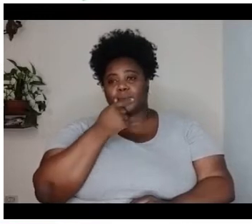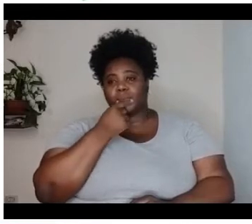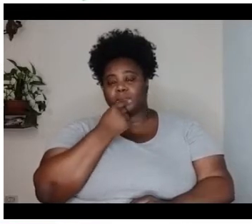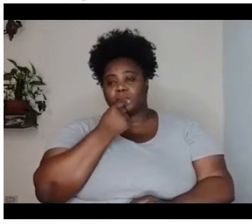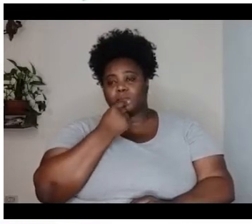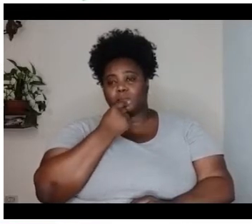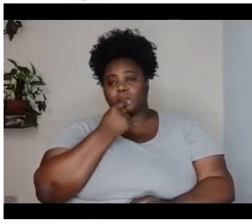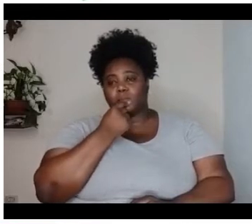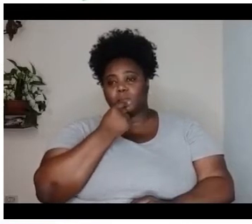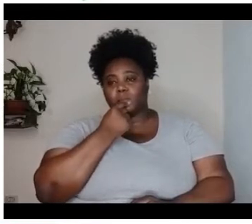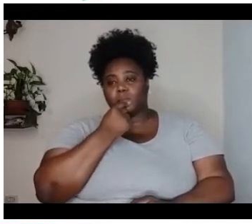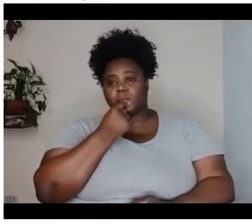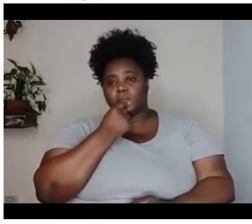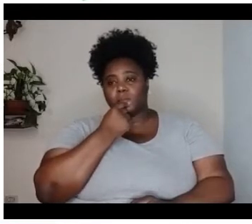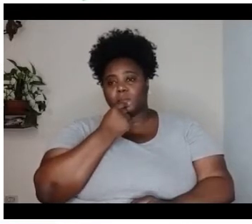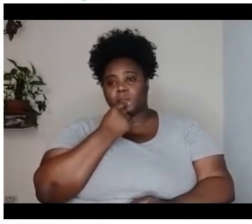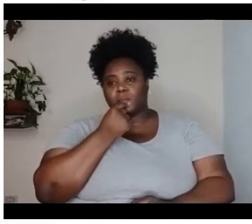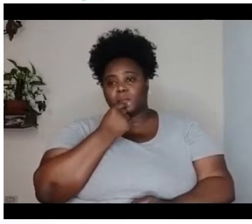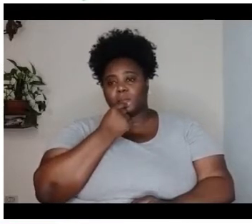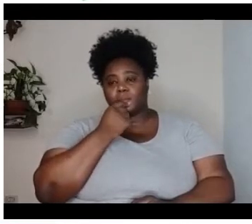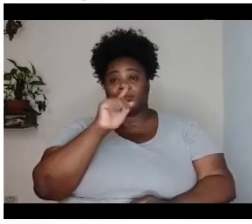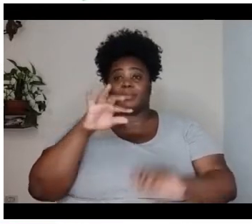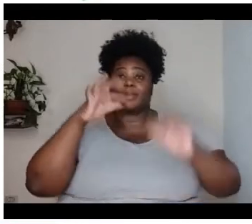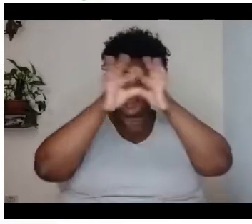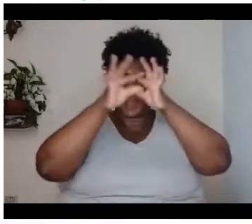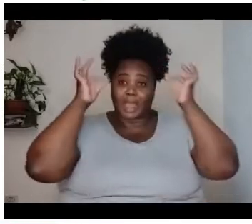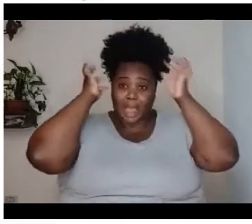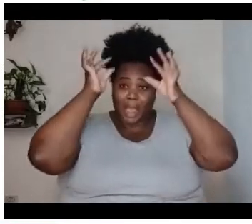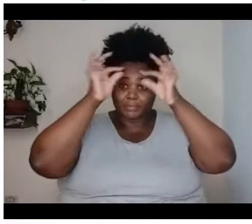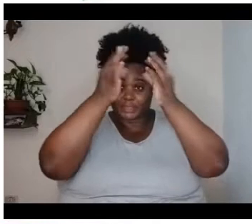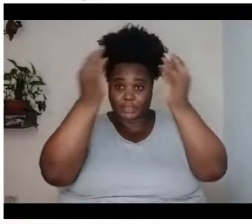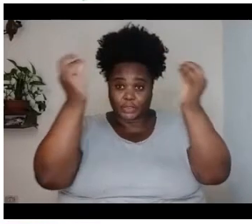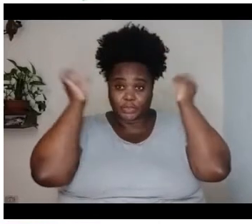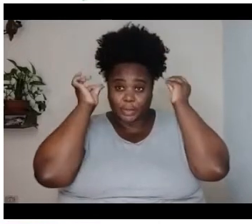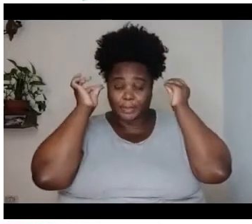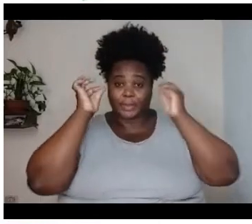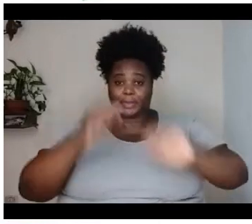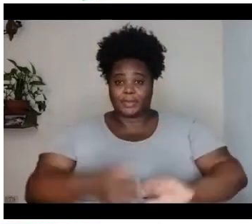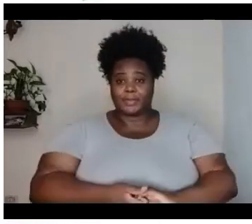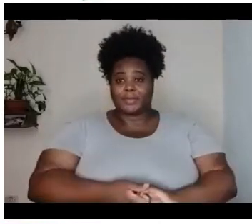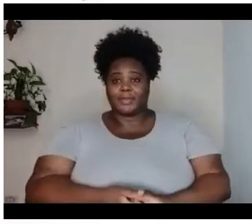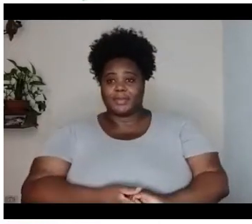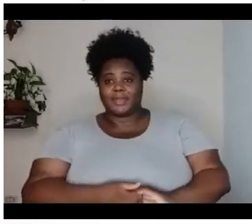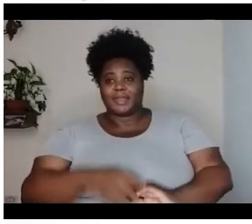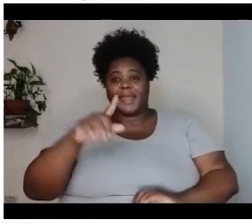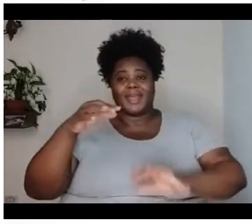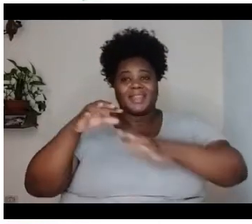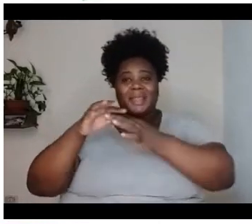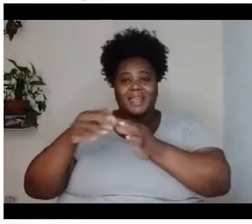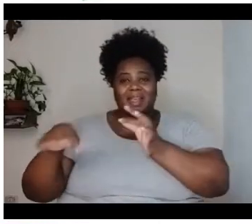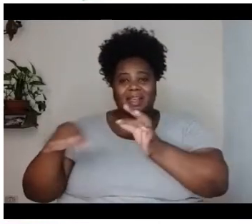o laço, a fita do chapéu, ela está desfiando na